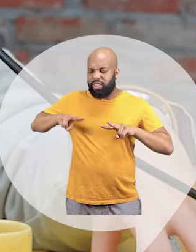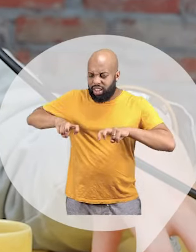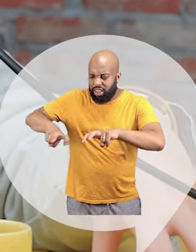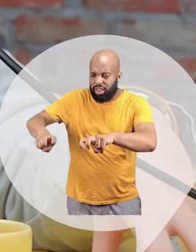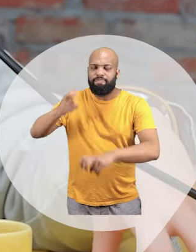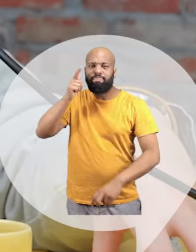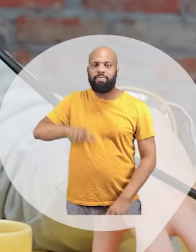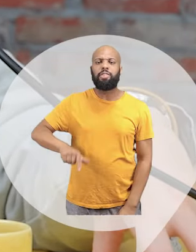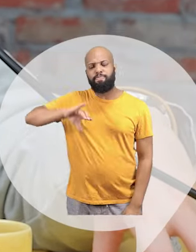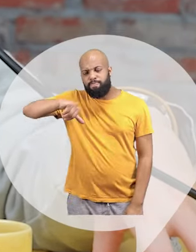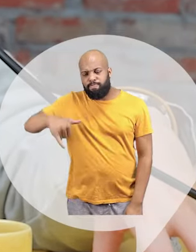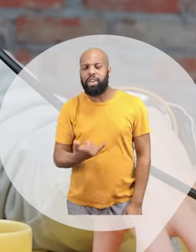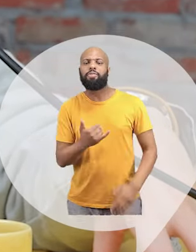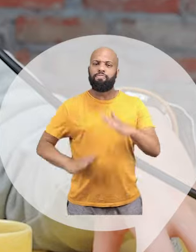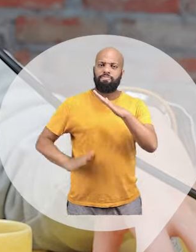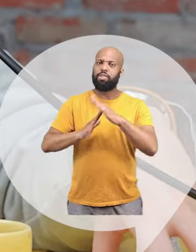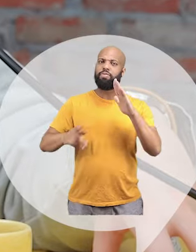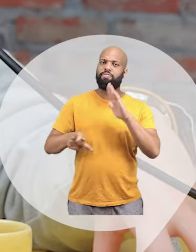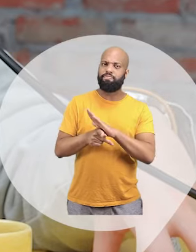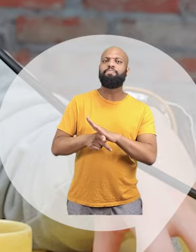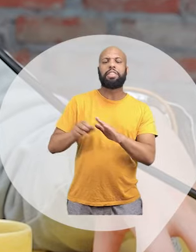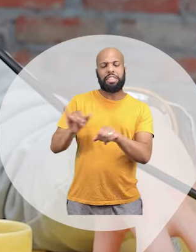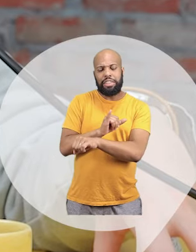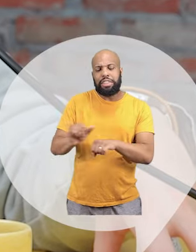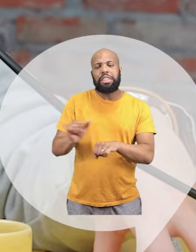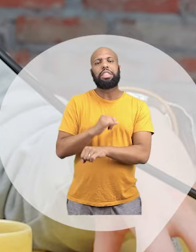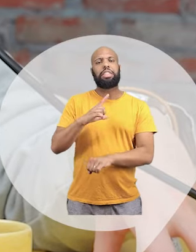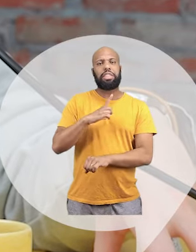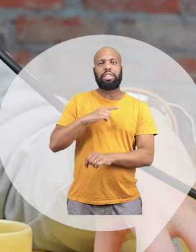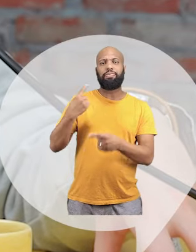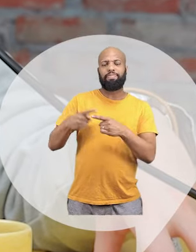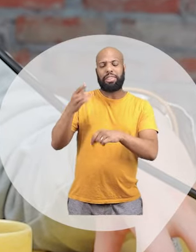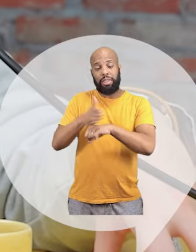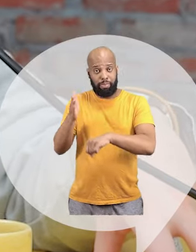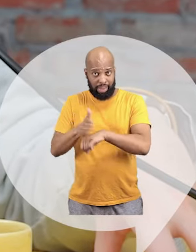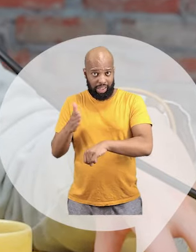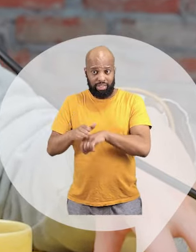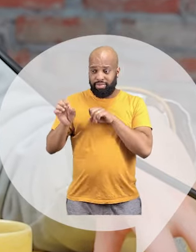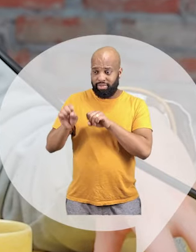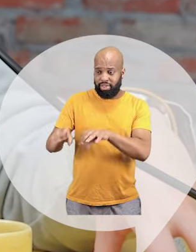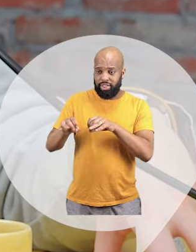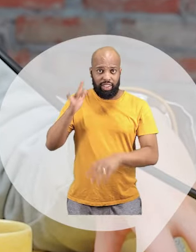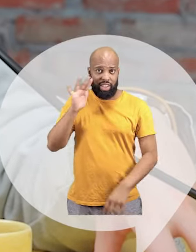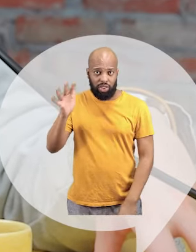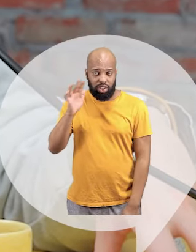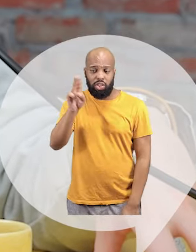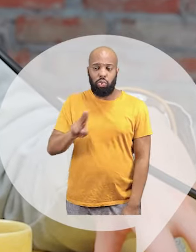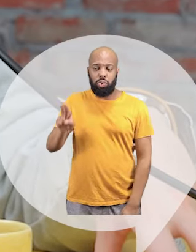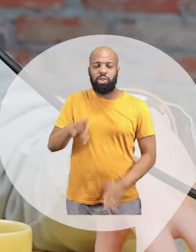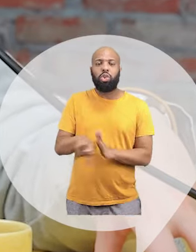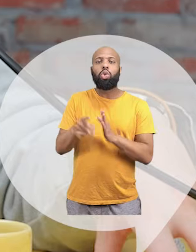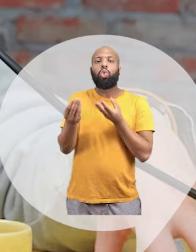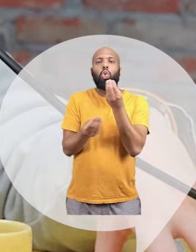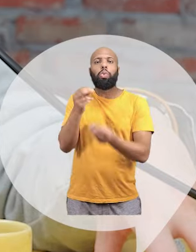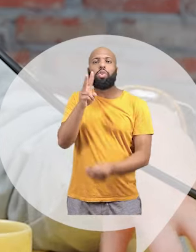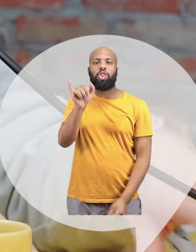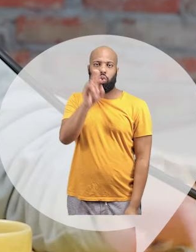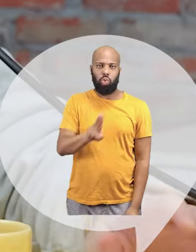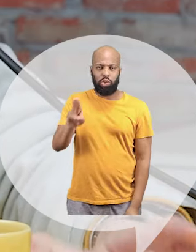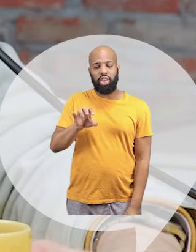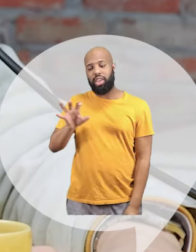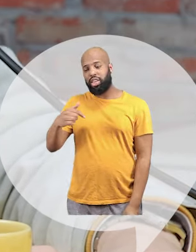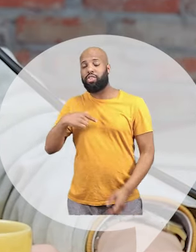tirar o máximo daquele equipamento tirar o máximo daquilo que você tem isso algo que tanto a prática assim ensina mas a teoria te ensina muito a aplicar